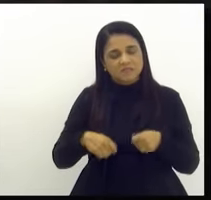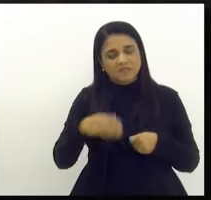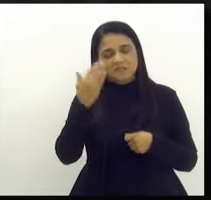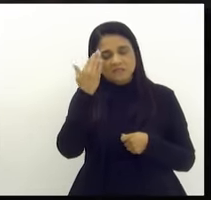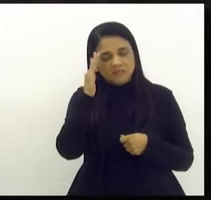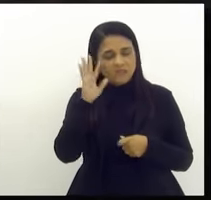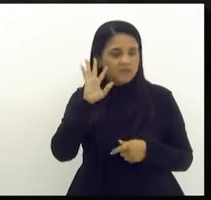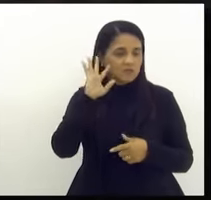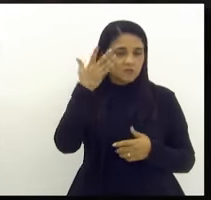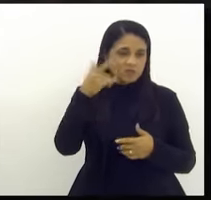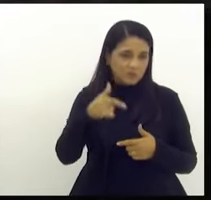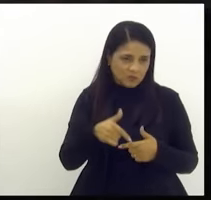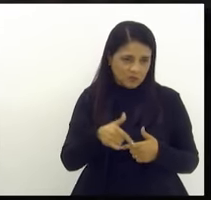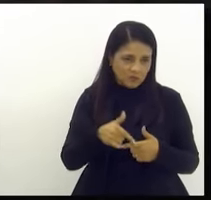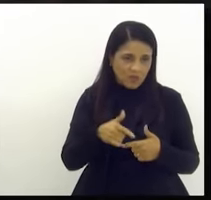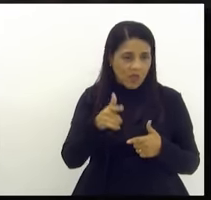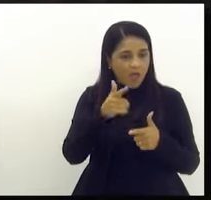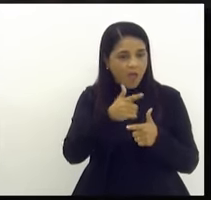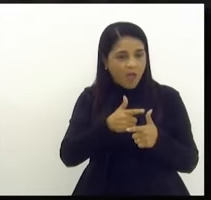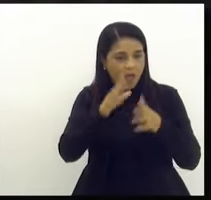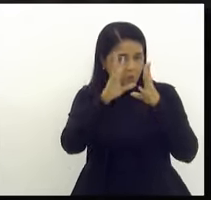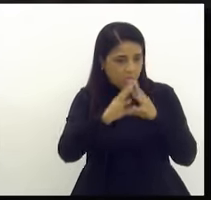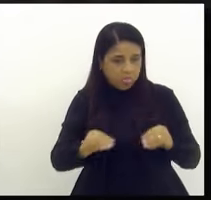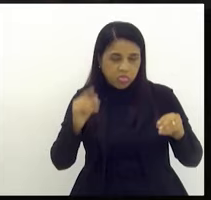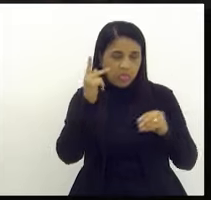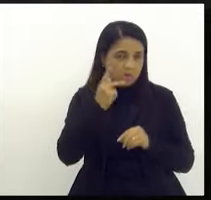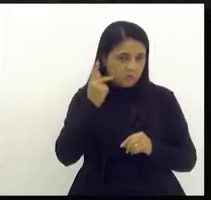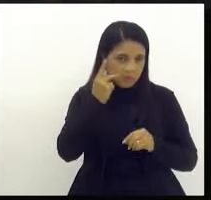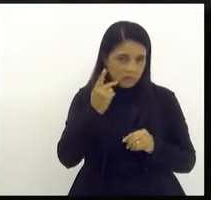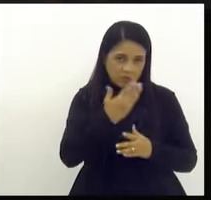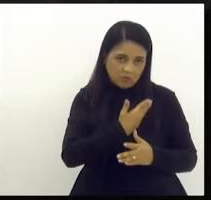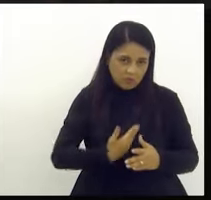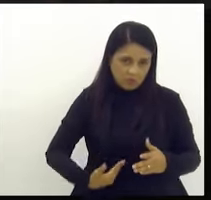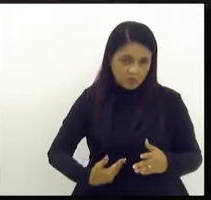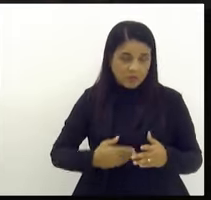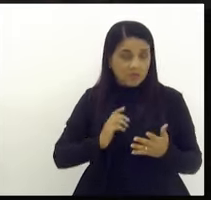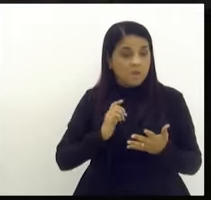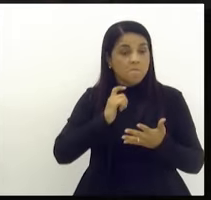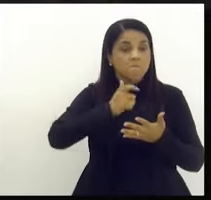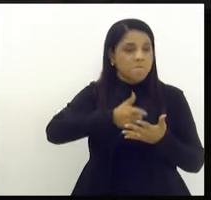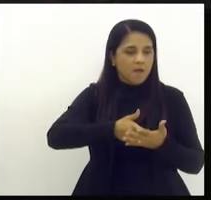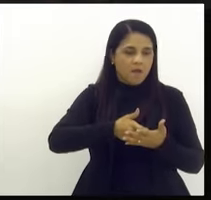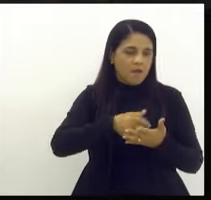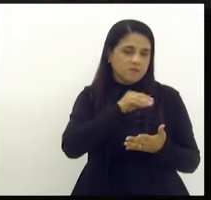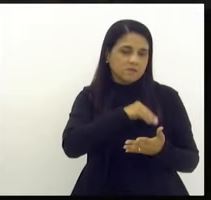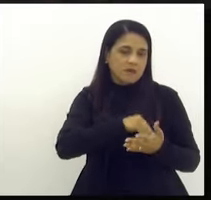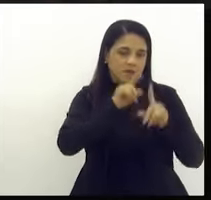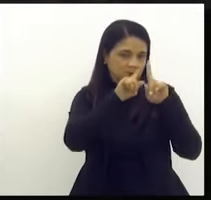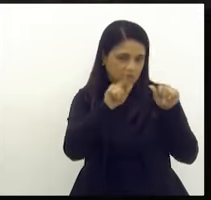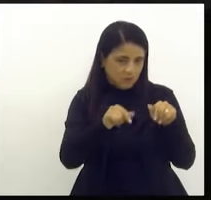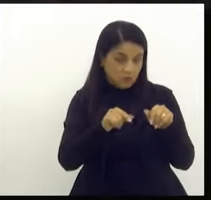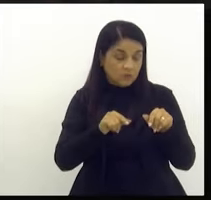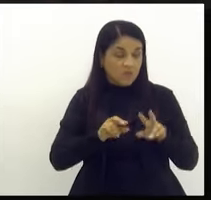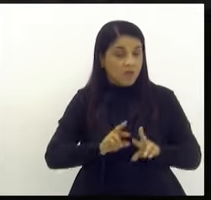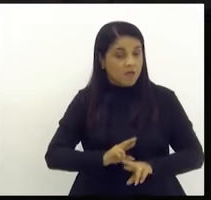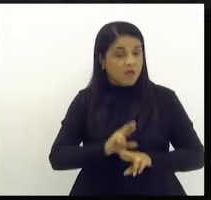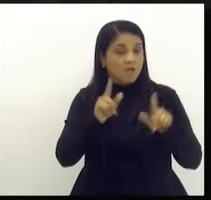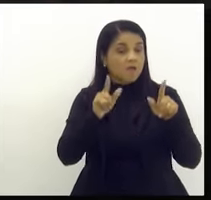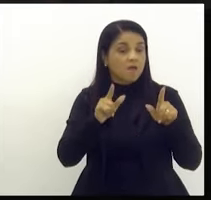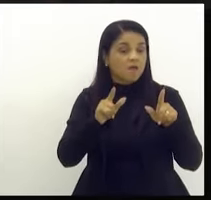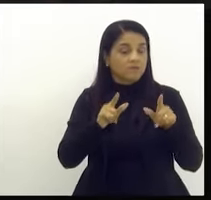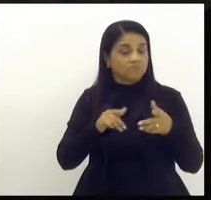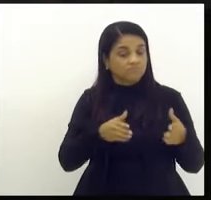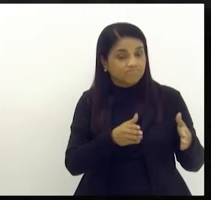solução não é acabar com as políticas públicas nem deixar de pagar servidores a encontrar a saída é ser